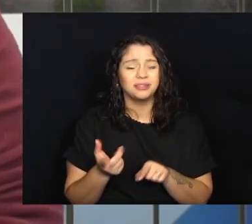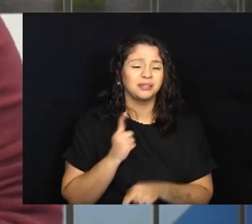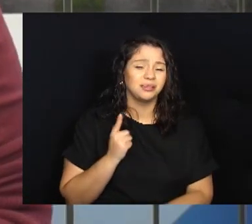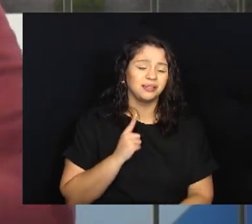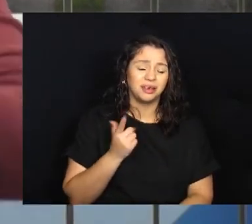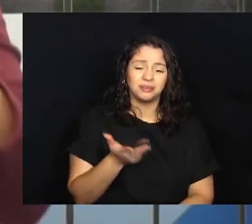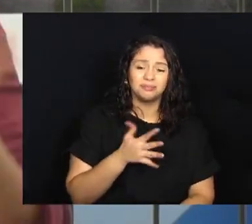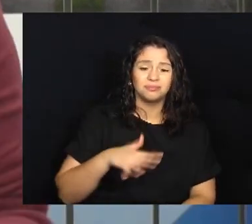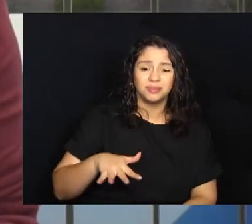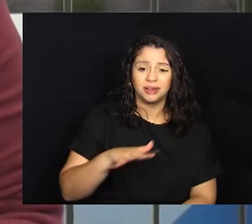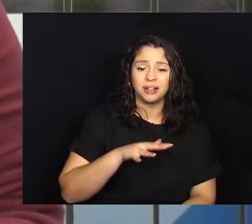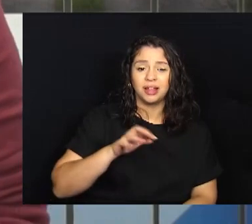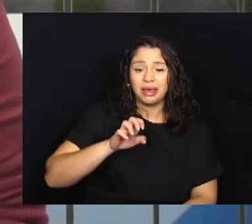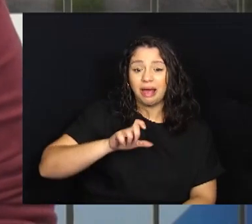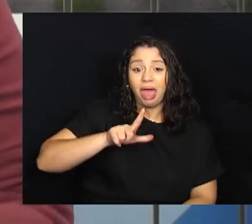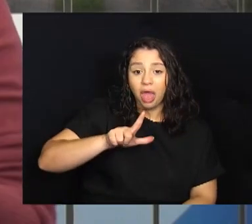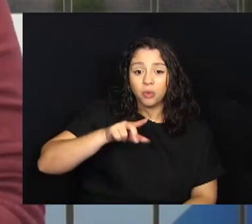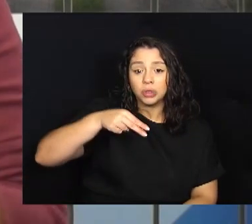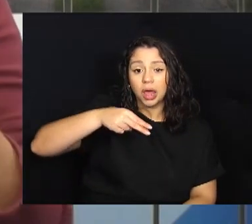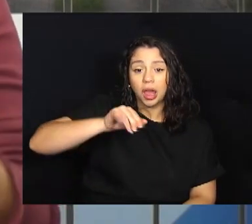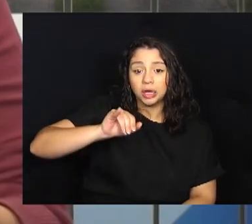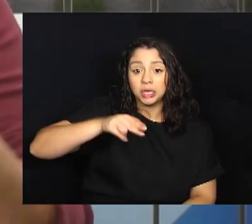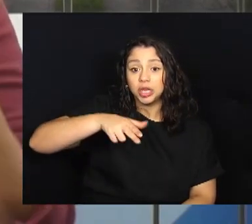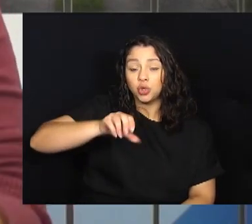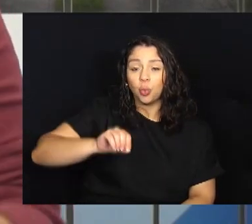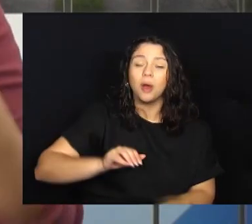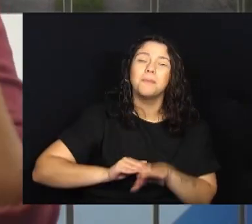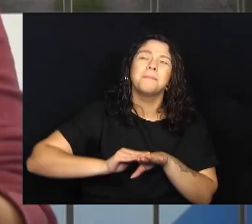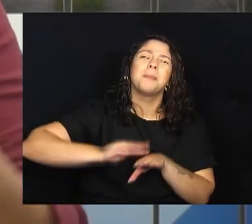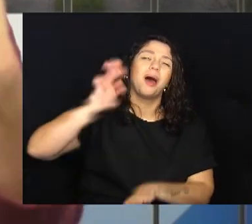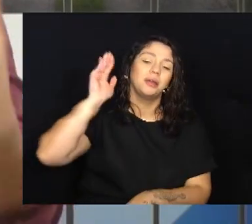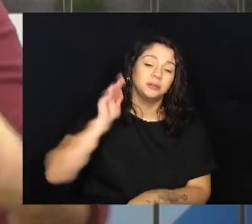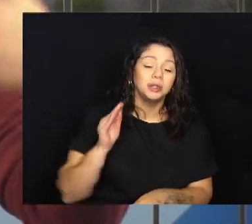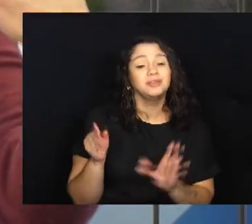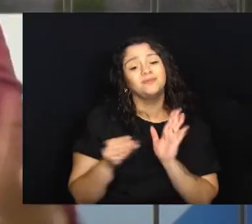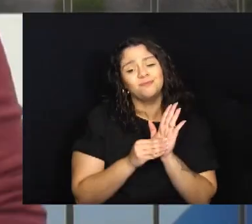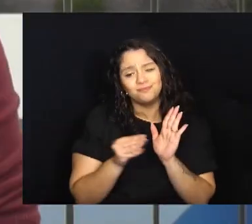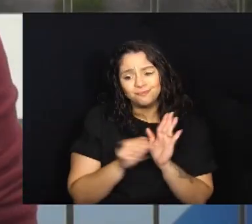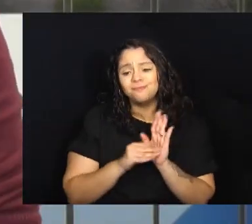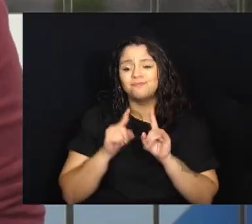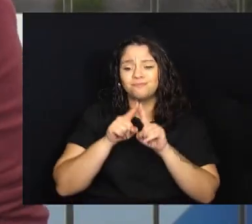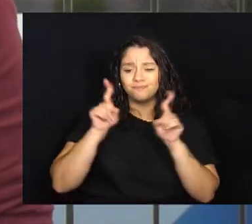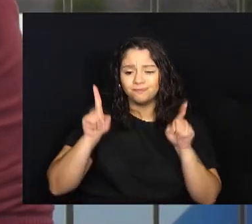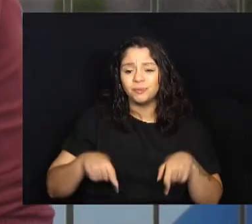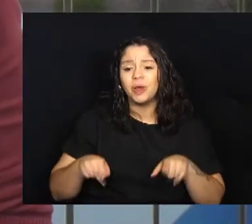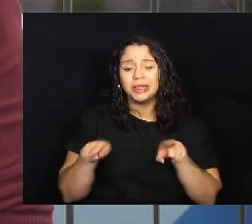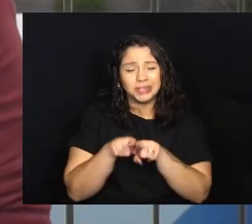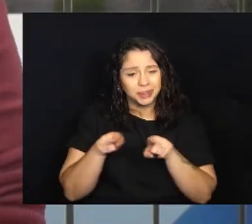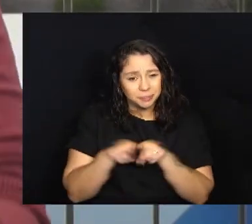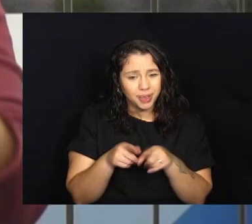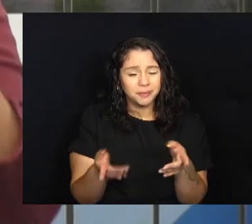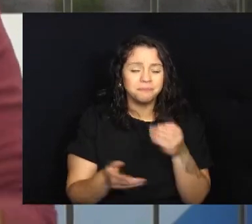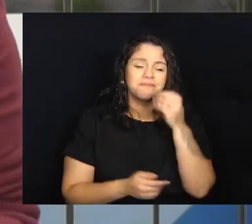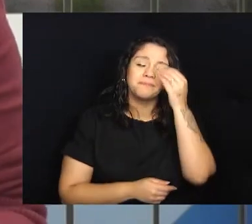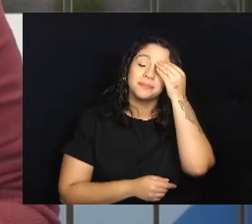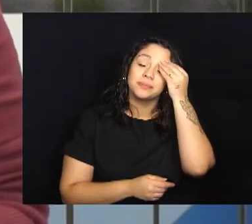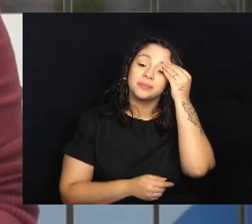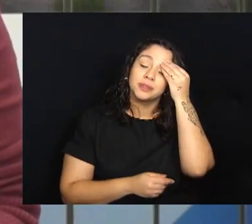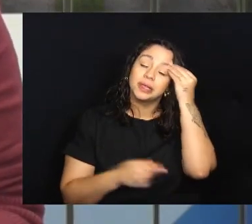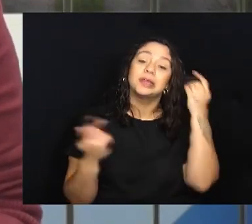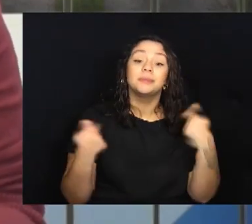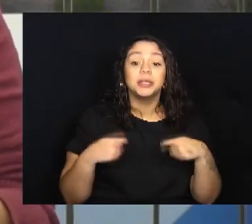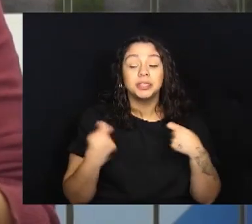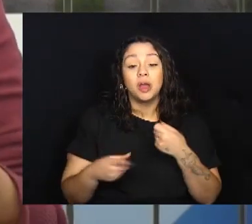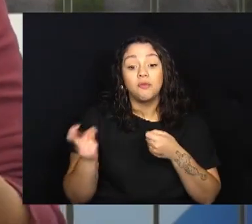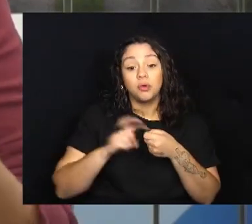passando por El Niño, ainda mais. A Defesa Civil está com déficit adequado de funcionários também. Né? Então, a gente precisa recompor